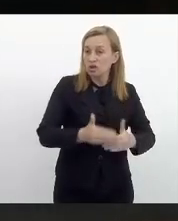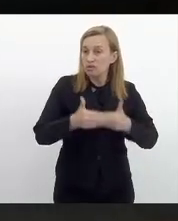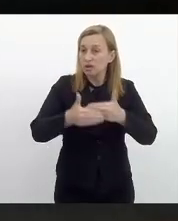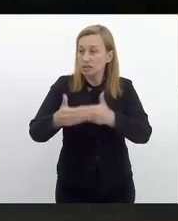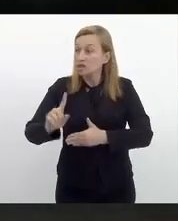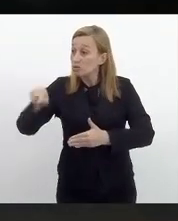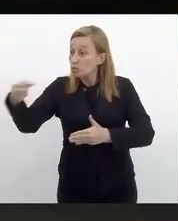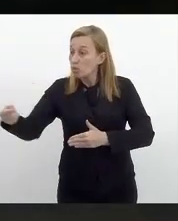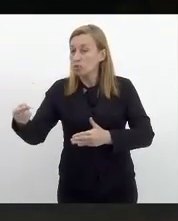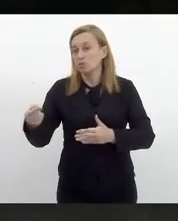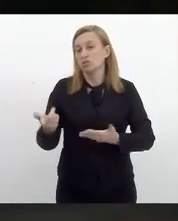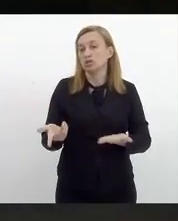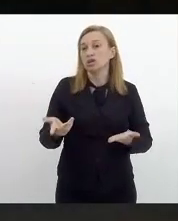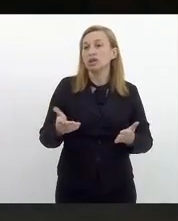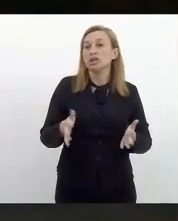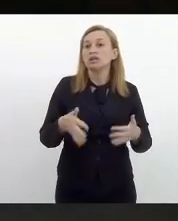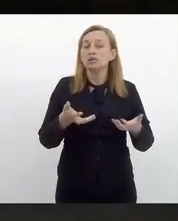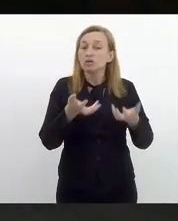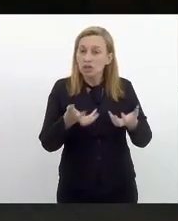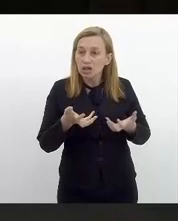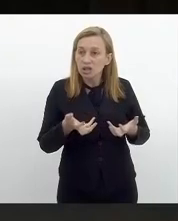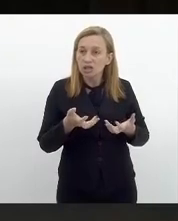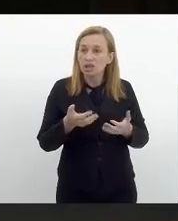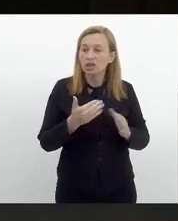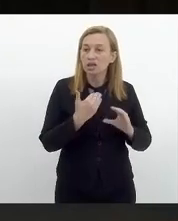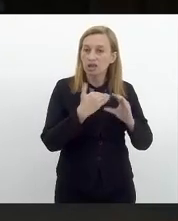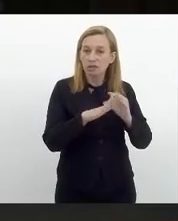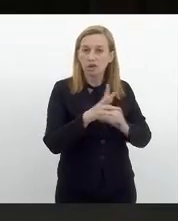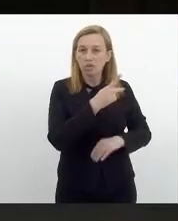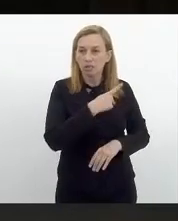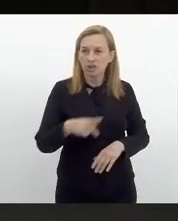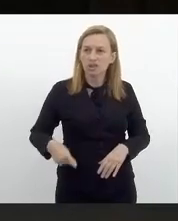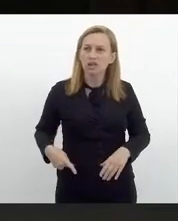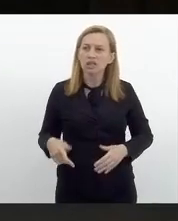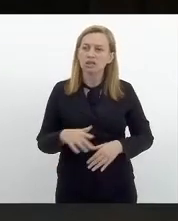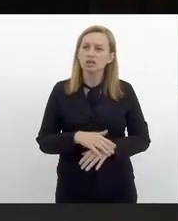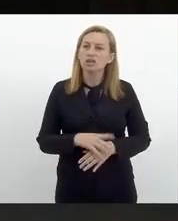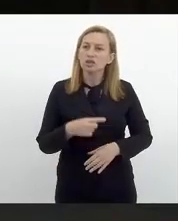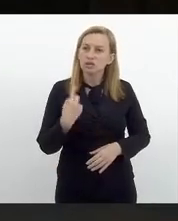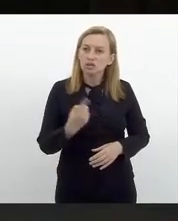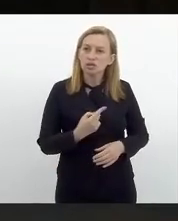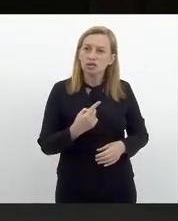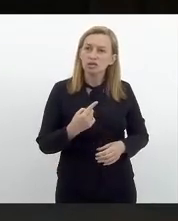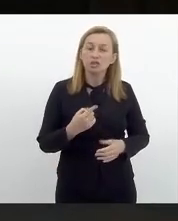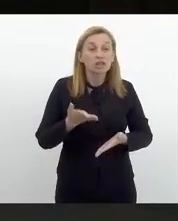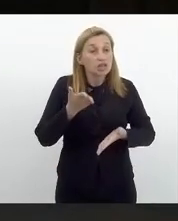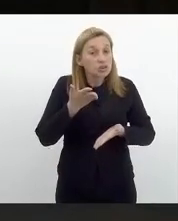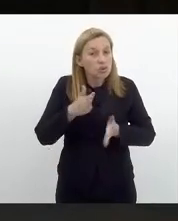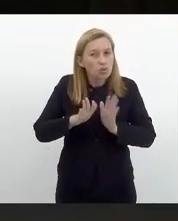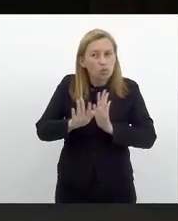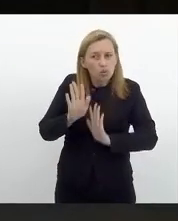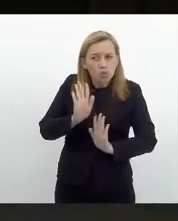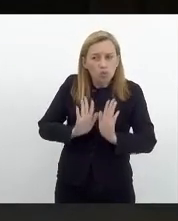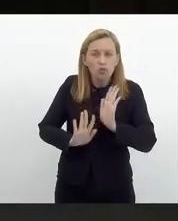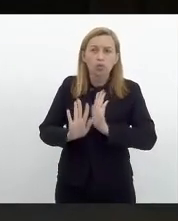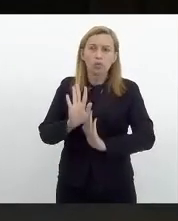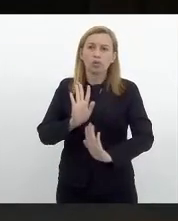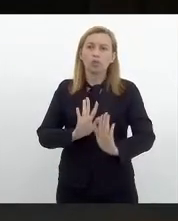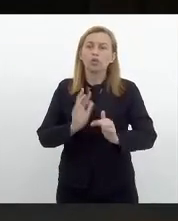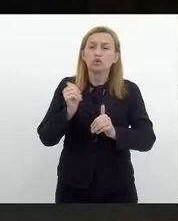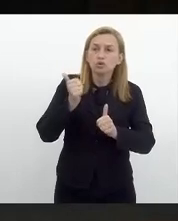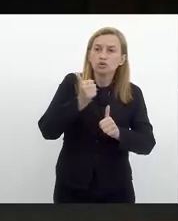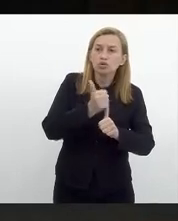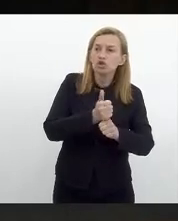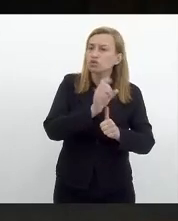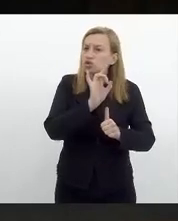avançássemos próximo eu queria caminhar o presidente que nós tivéssemos este cuidado sobre o